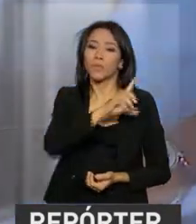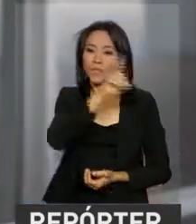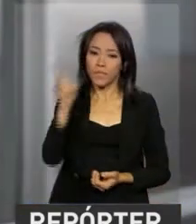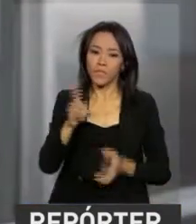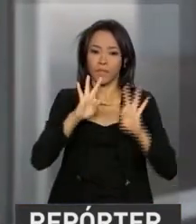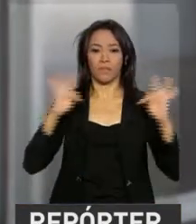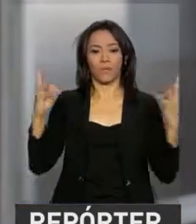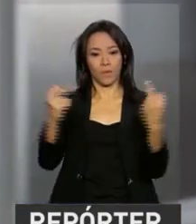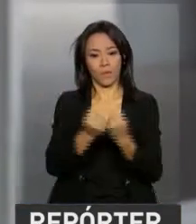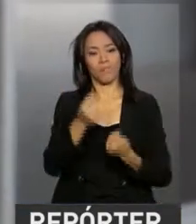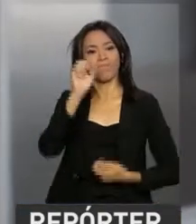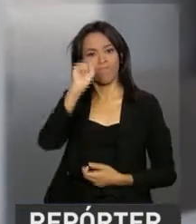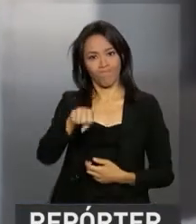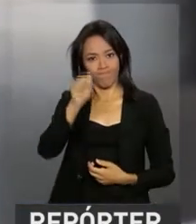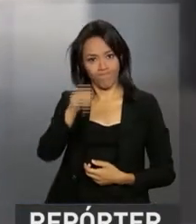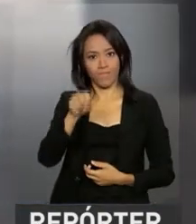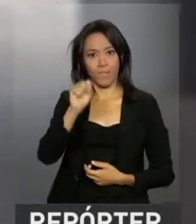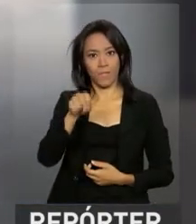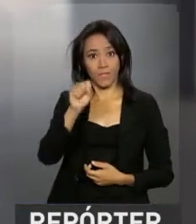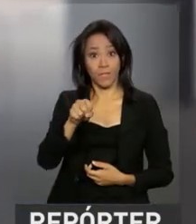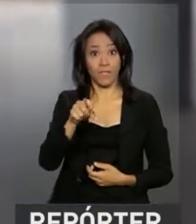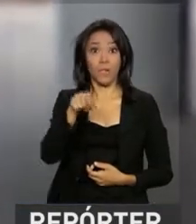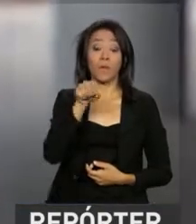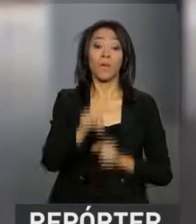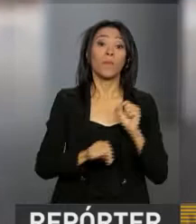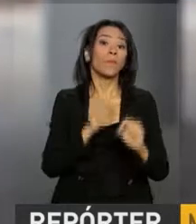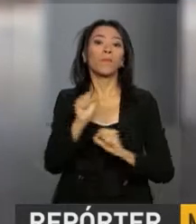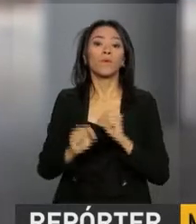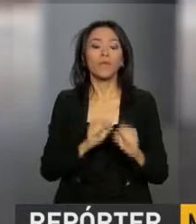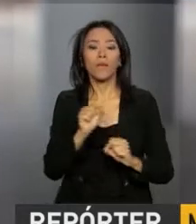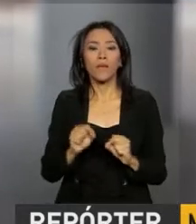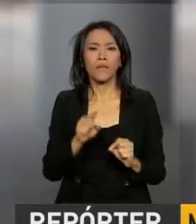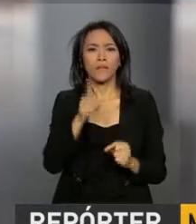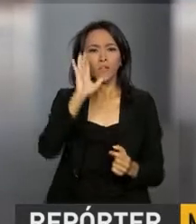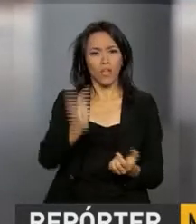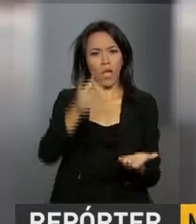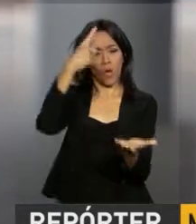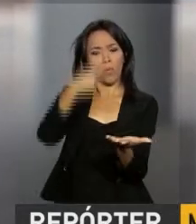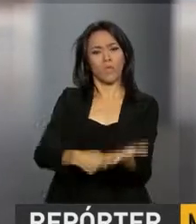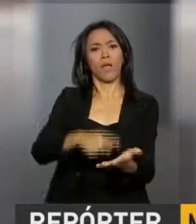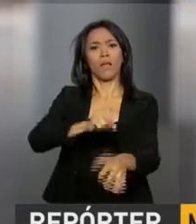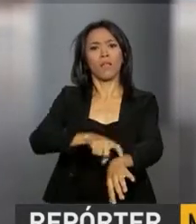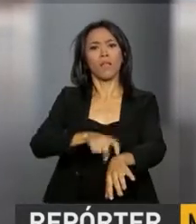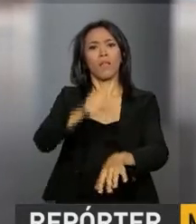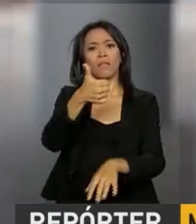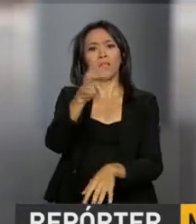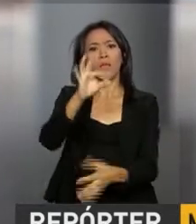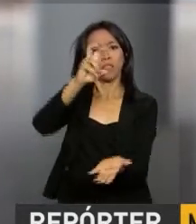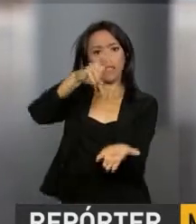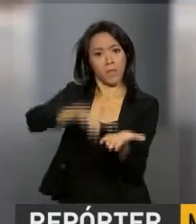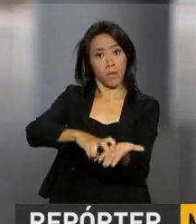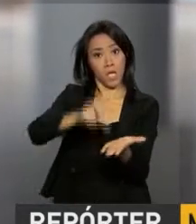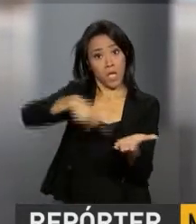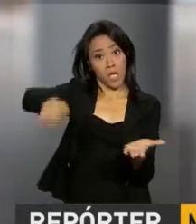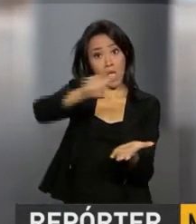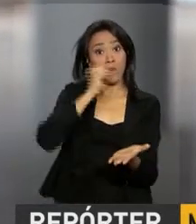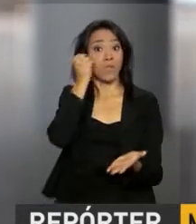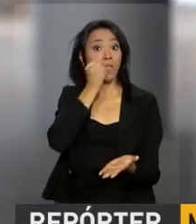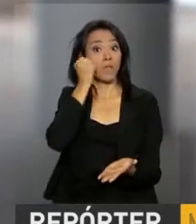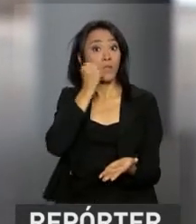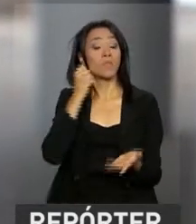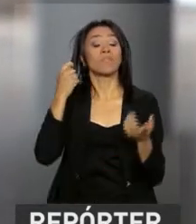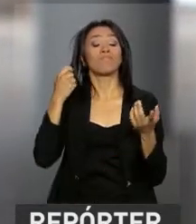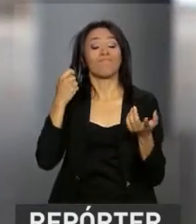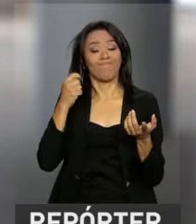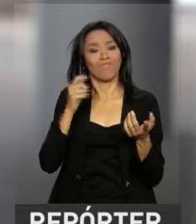Bom dia a todos. É isso mesmo, Leandro. A sessão está marcada para as 10 horas da manhã. Os senadores devem